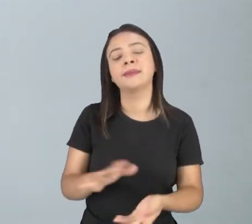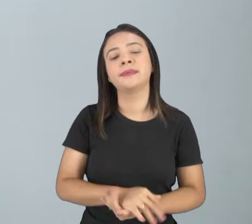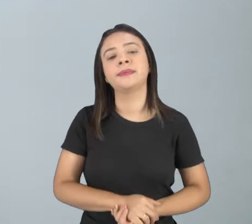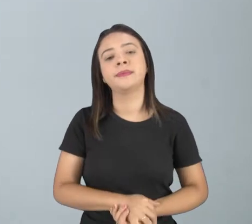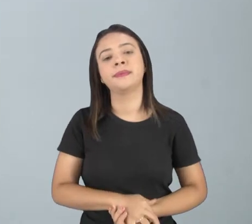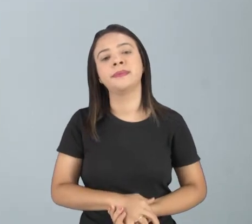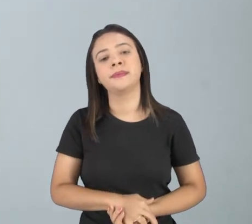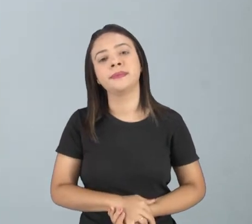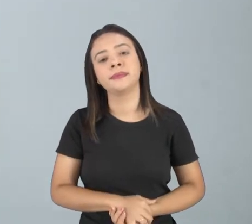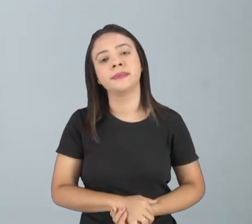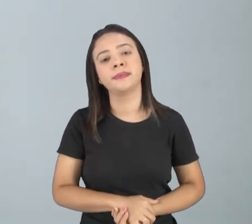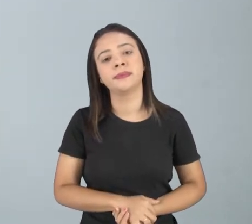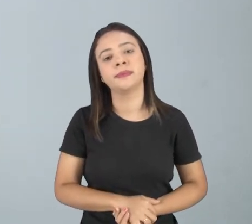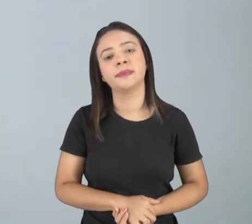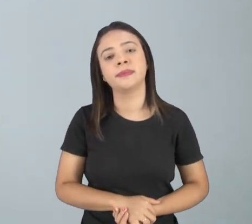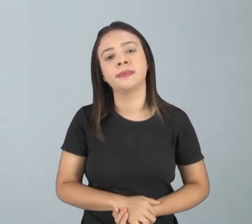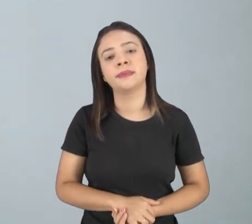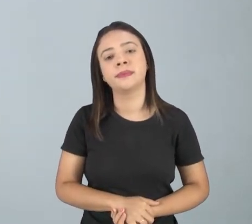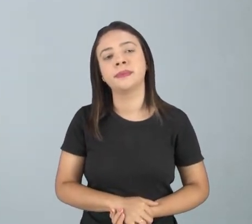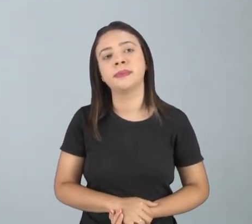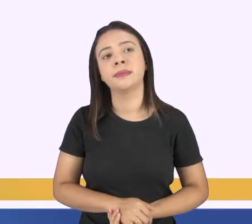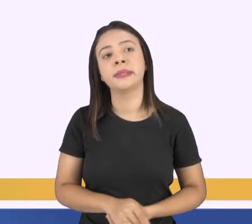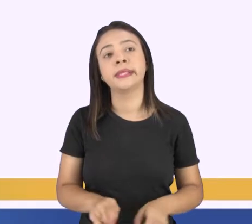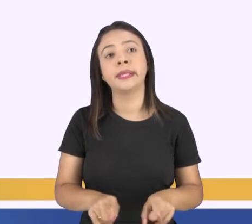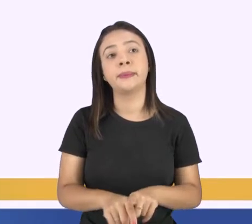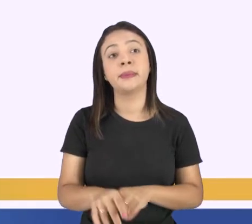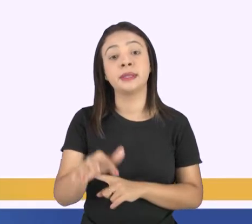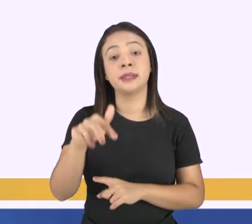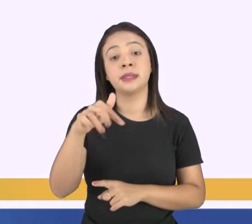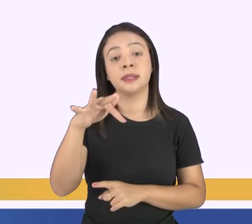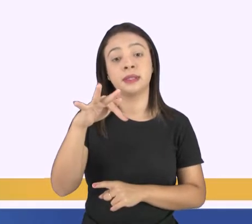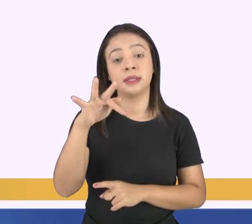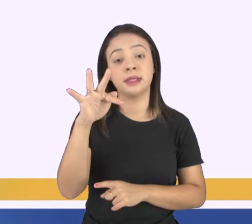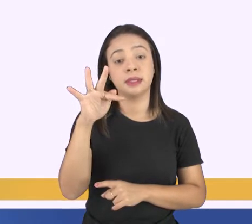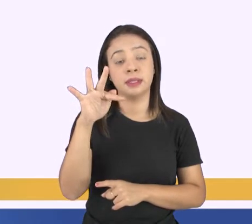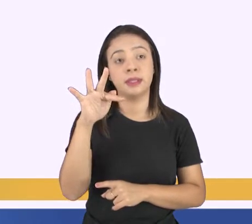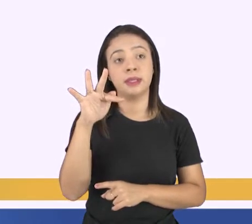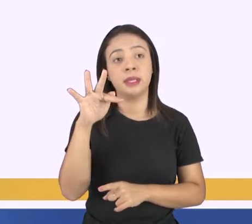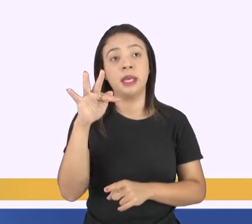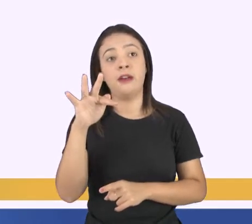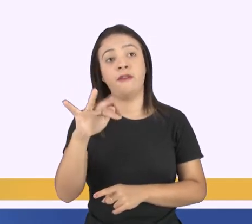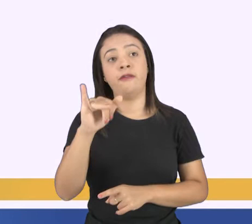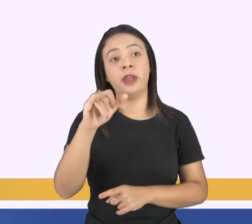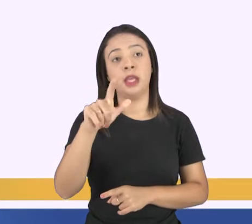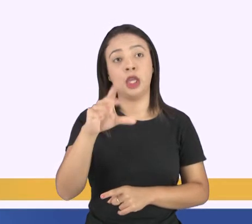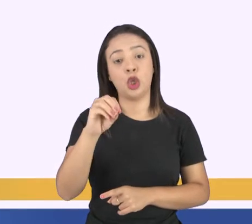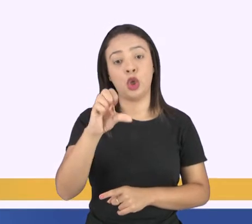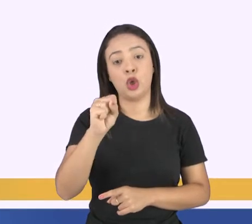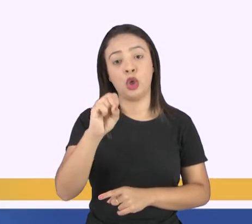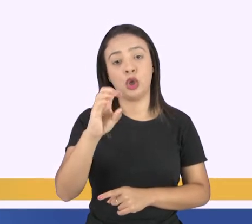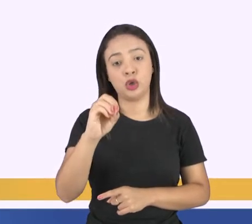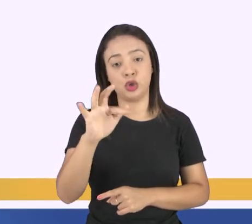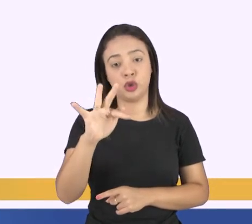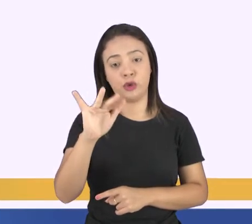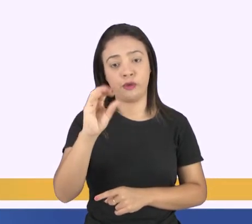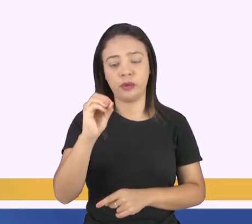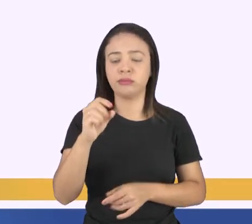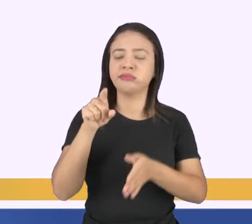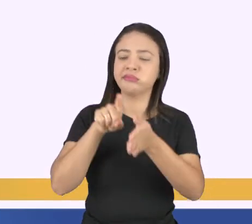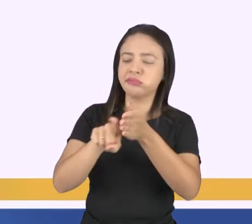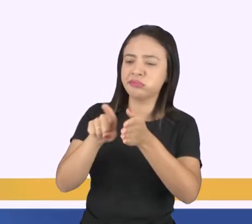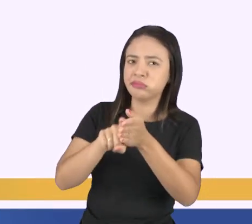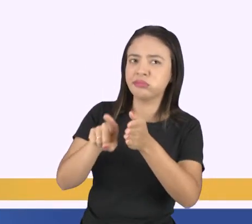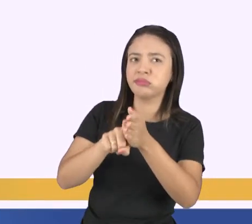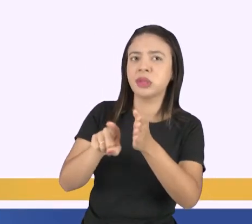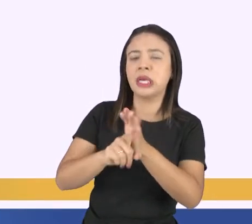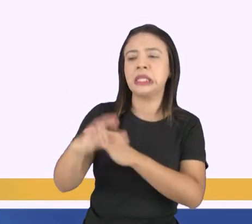há uma diferença bem distinta, né? E o filosófico especulativo, ele vai especular, ele vai questionar, ele vai perguntar, a ciência